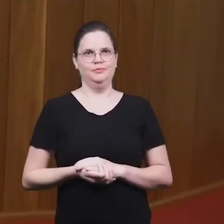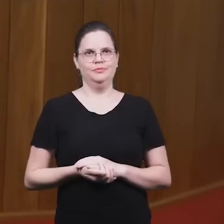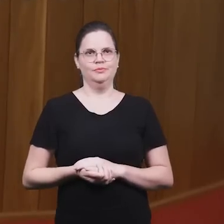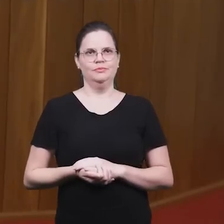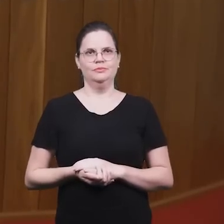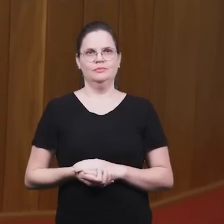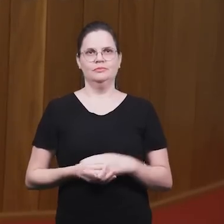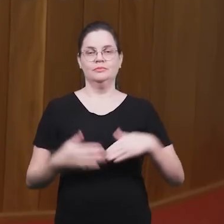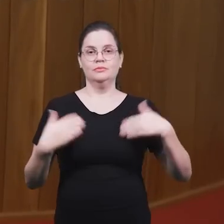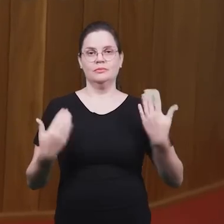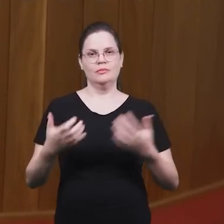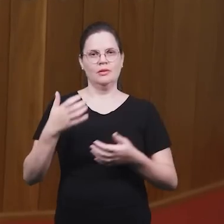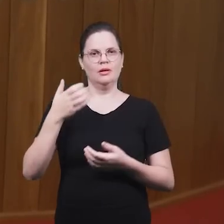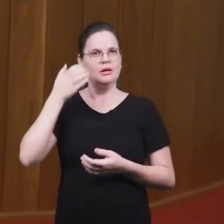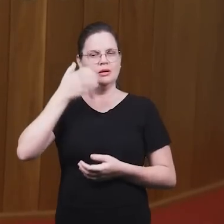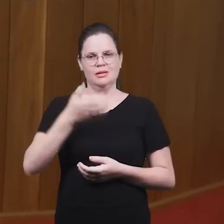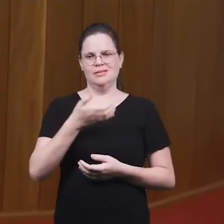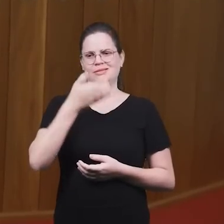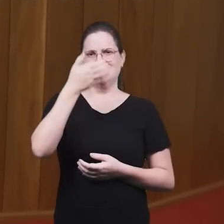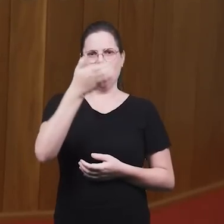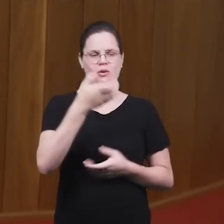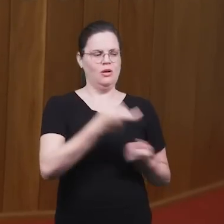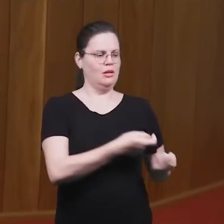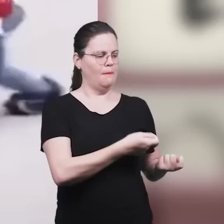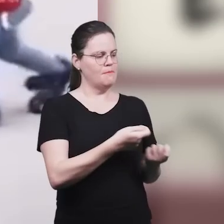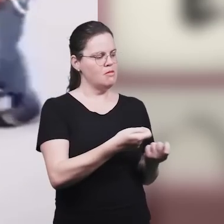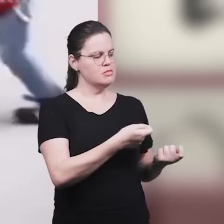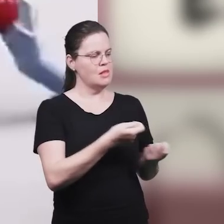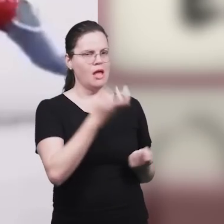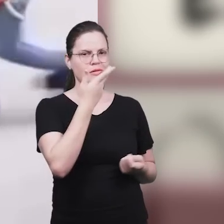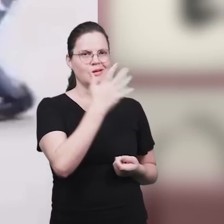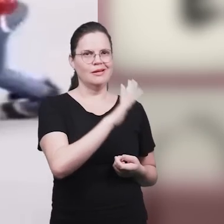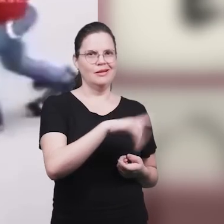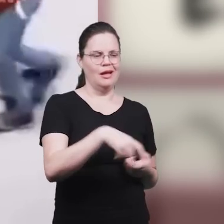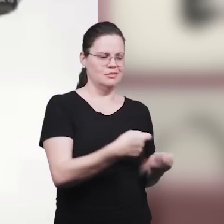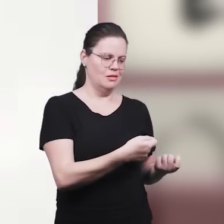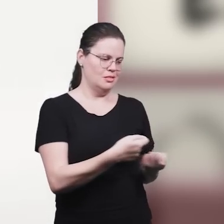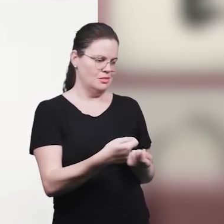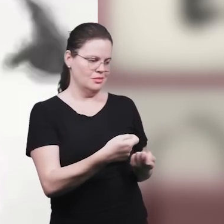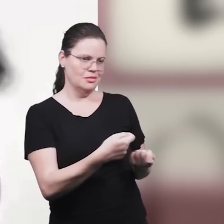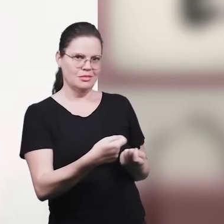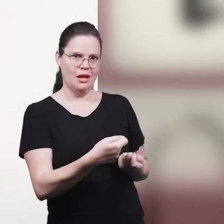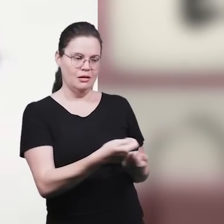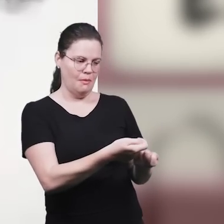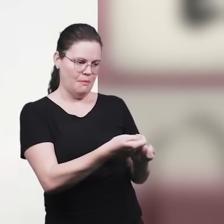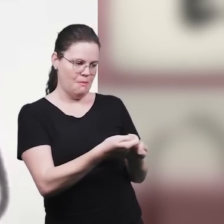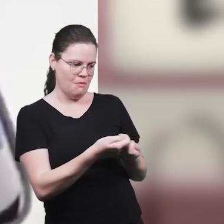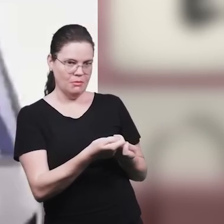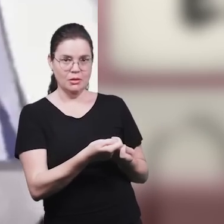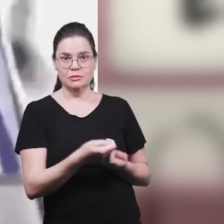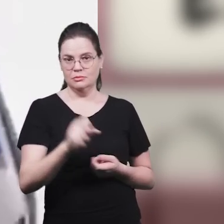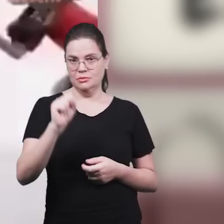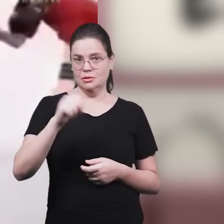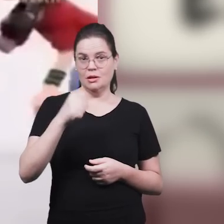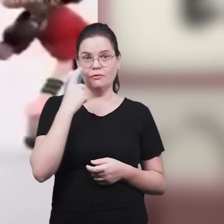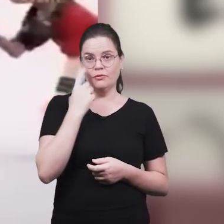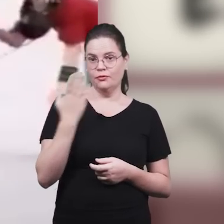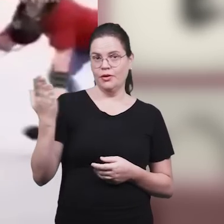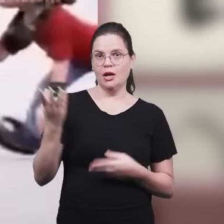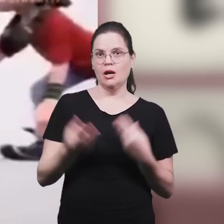ó. O celular está guiando a vida daquela criança? Sim, olha como que